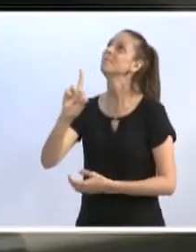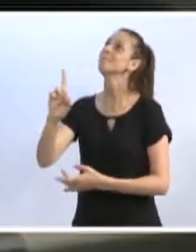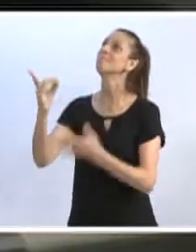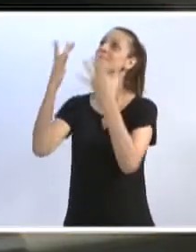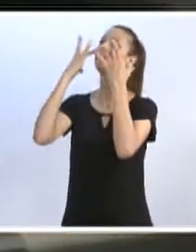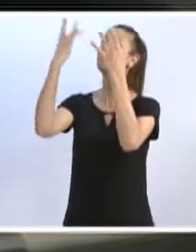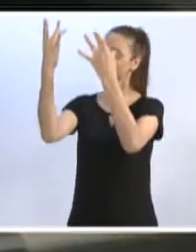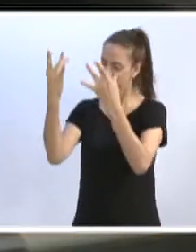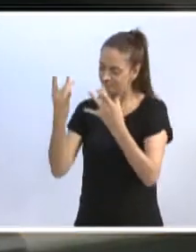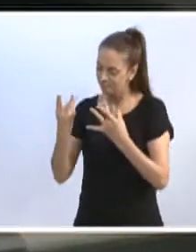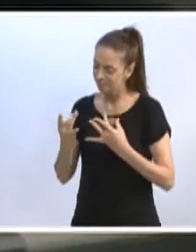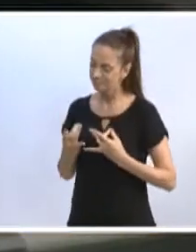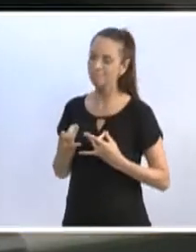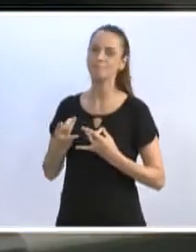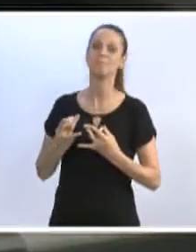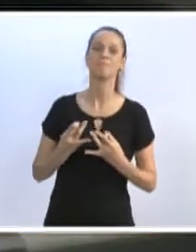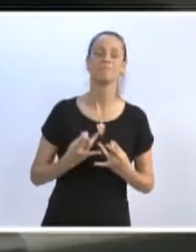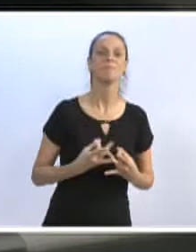atenção.